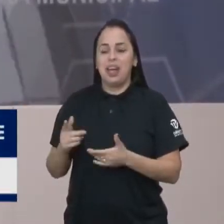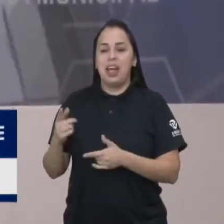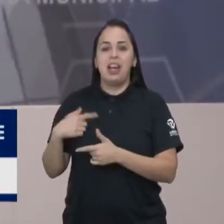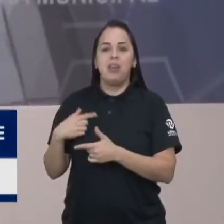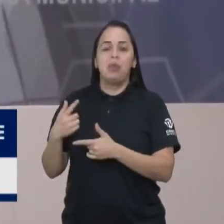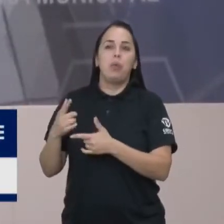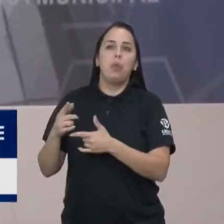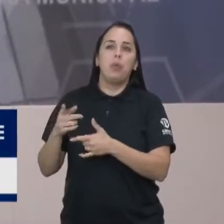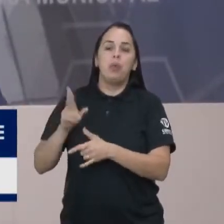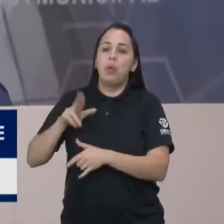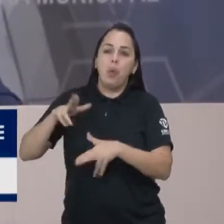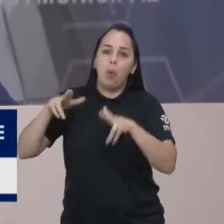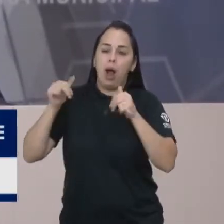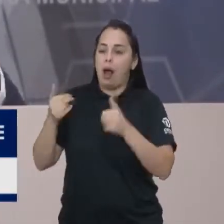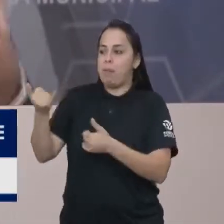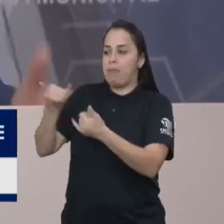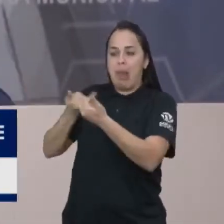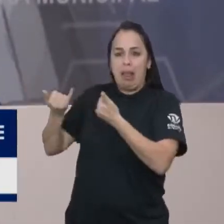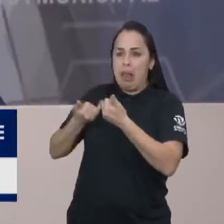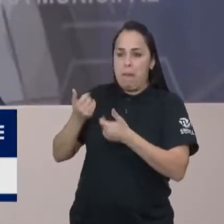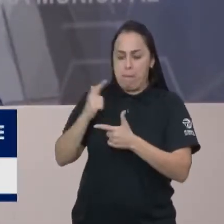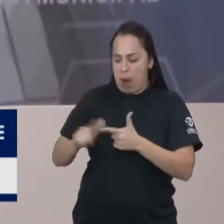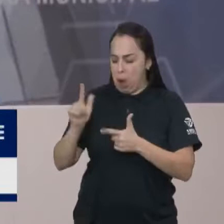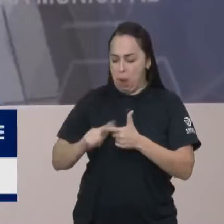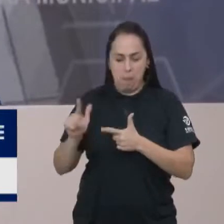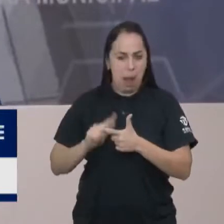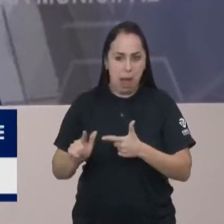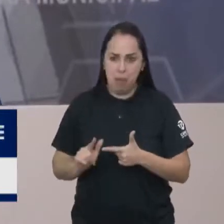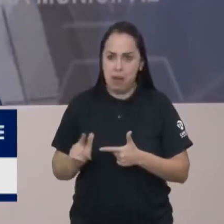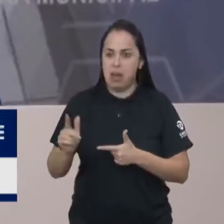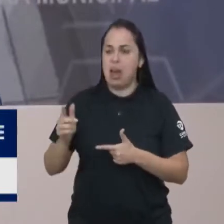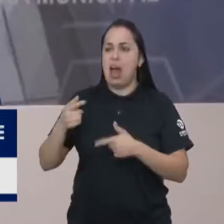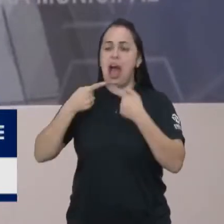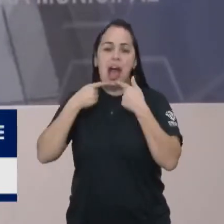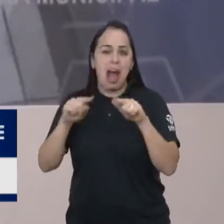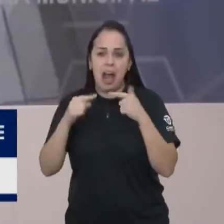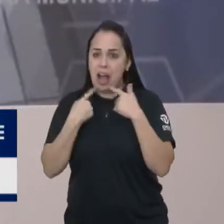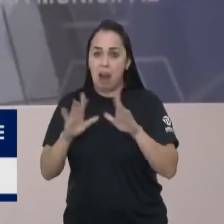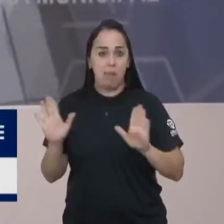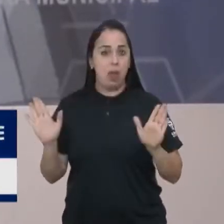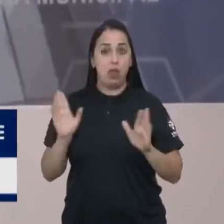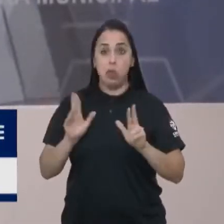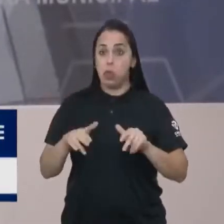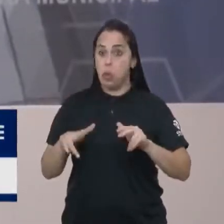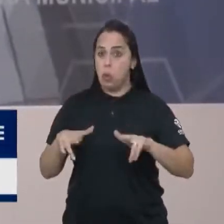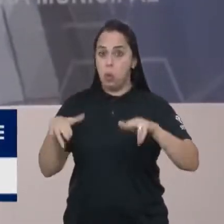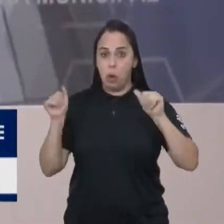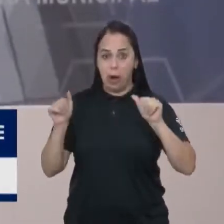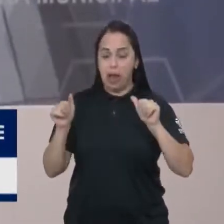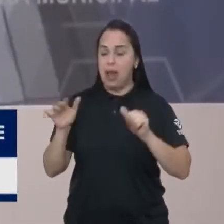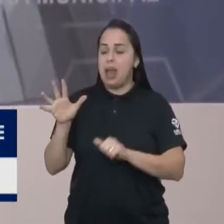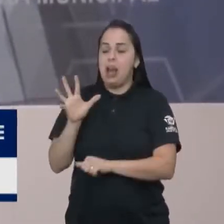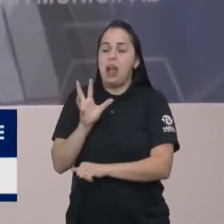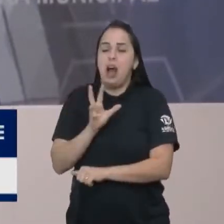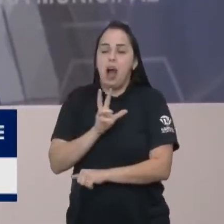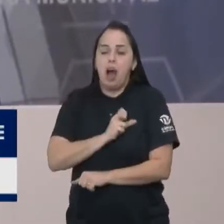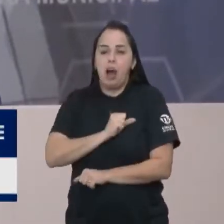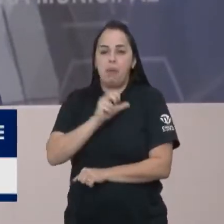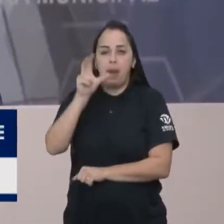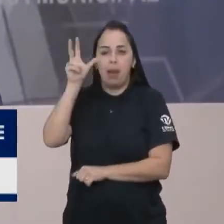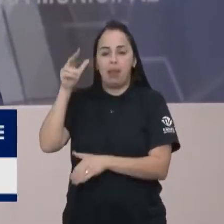problemas, entre aspas, para casa, nunca veio falar de trabalho, se queixar de nada. A paixão dele sempre foi a prefeitura, sempre foi.